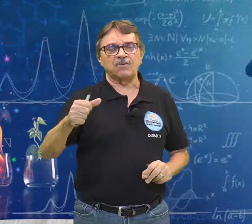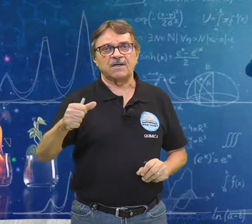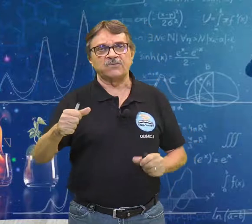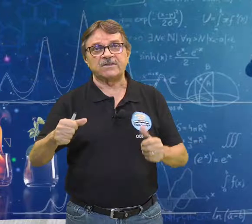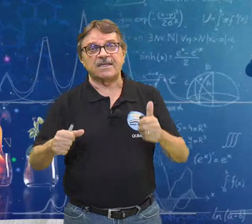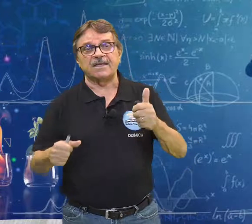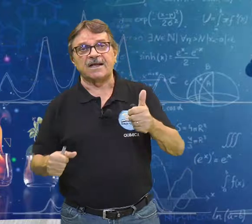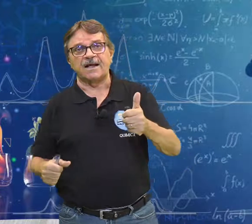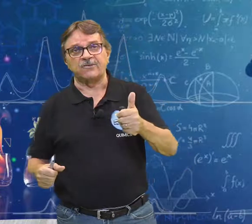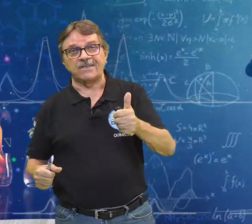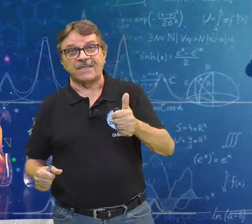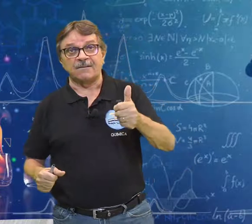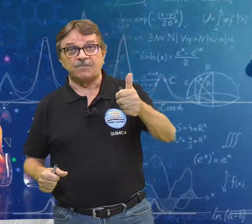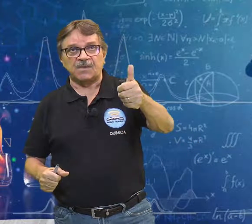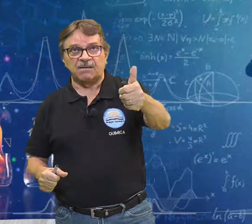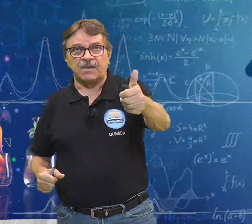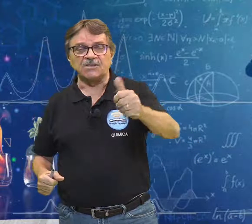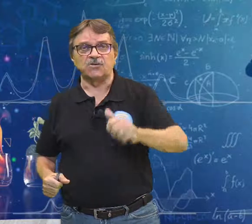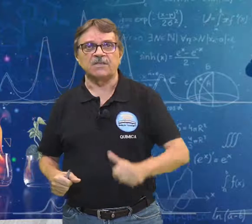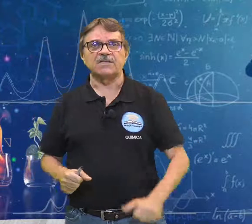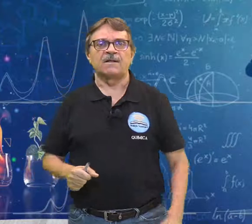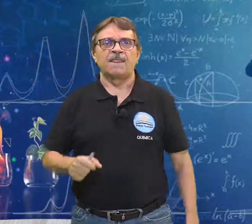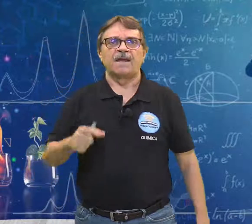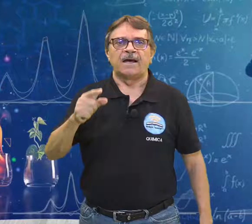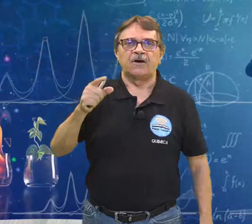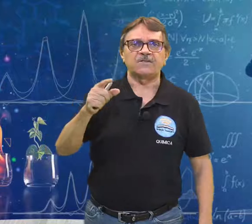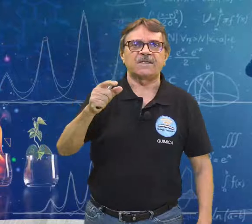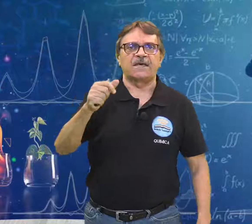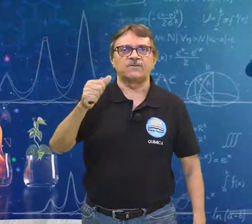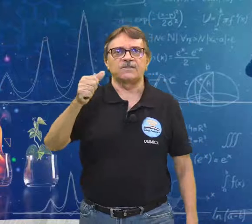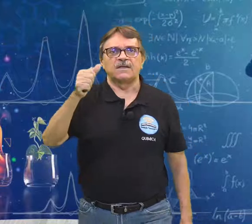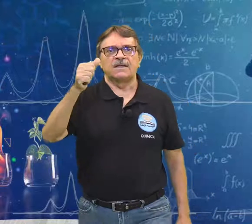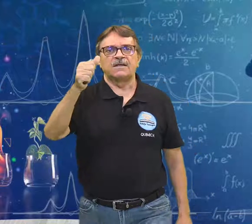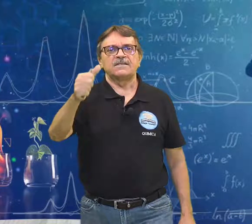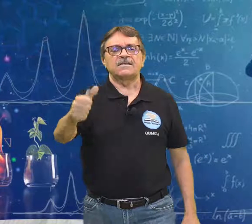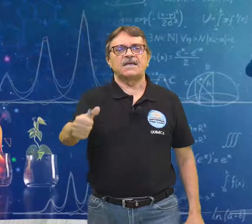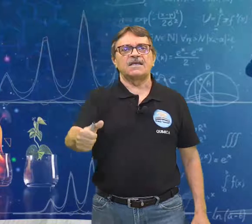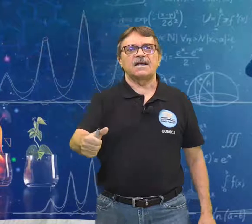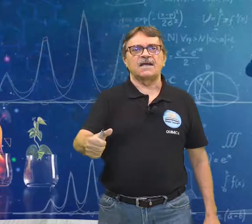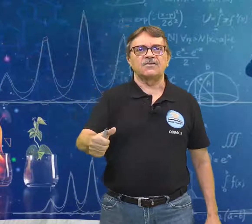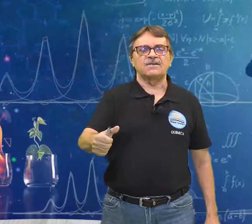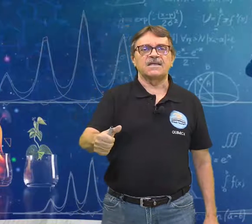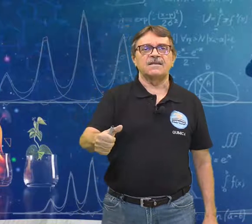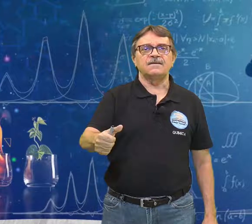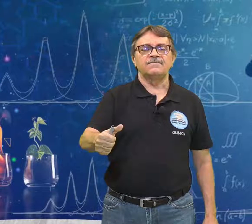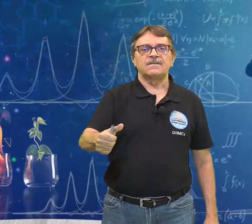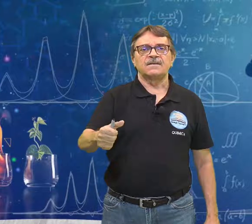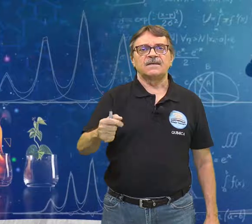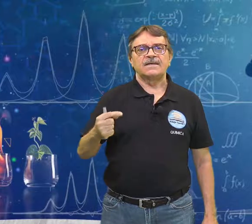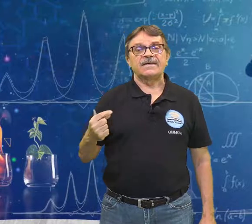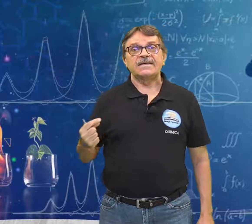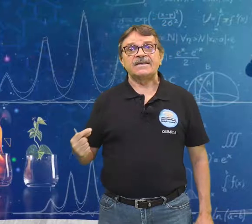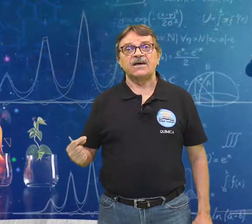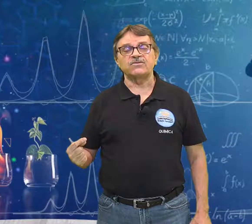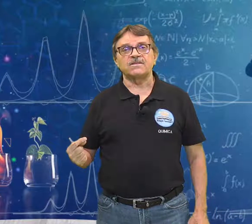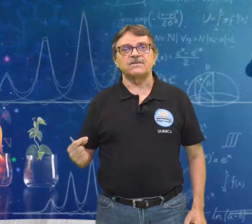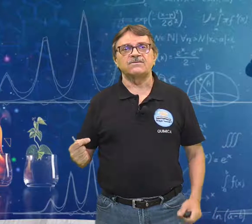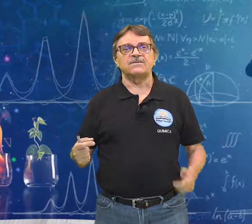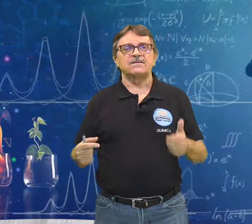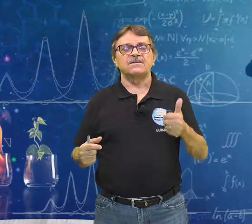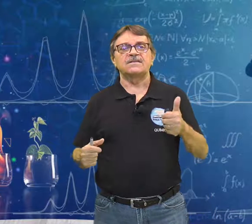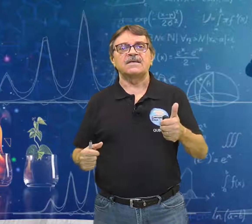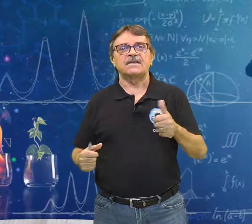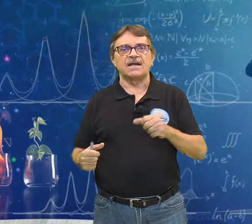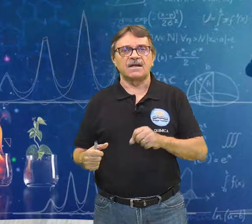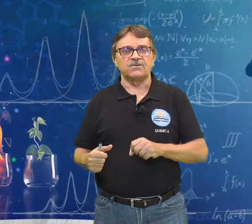Então, alcano CnH2n mais 2, alcenos CnH2n e